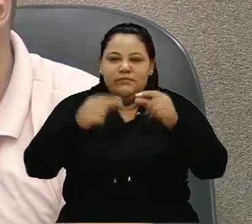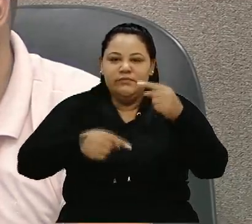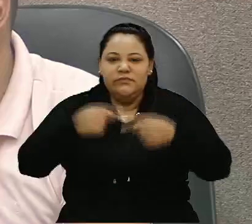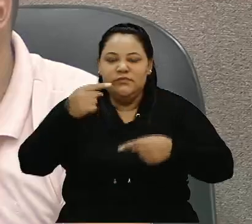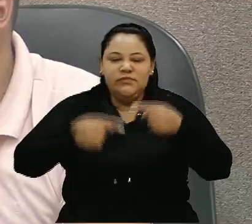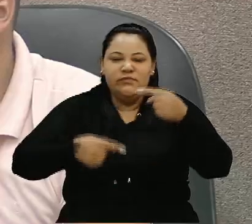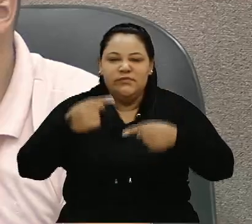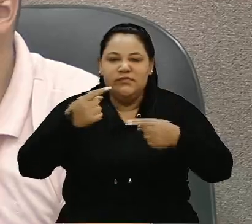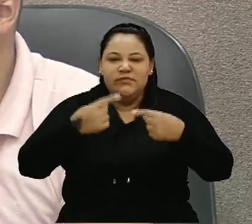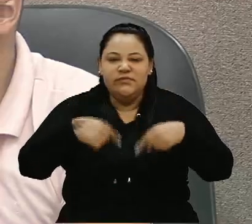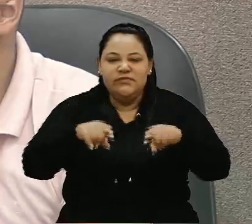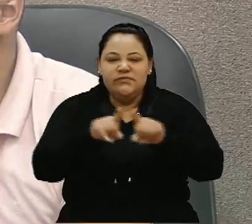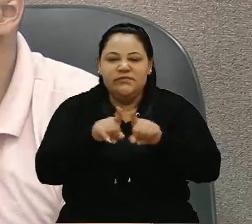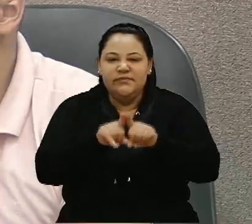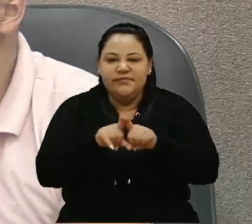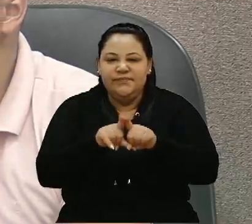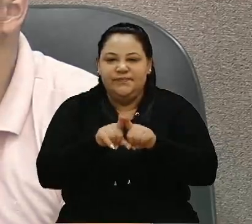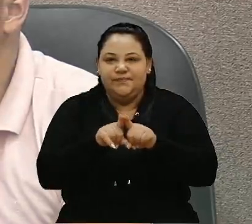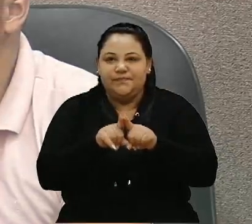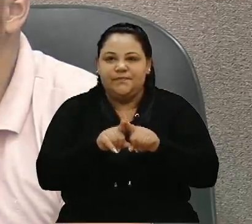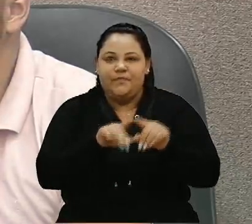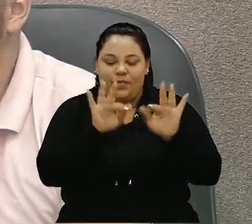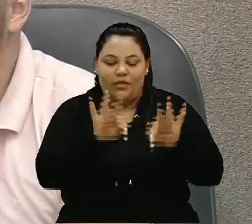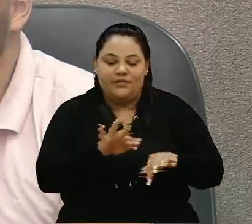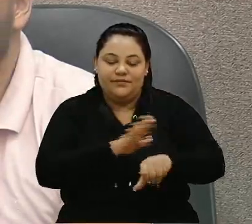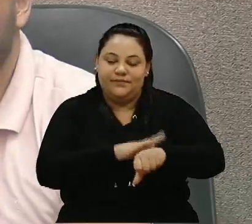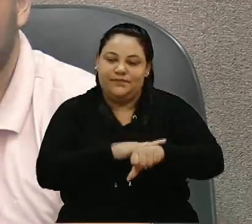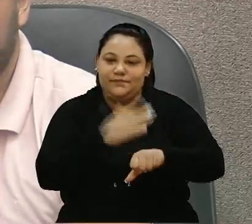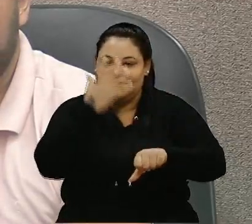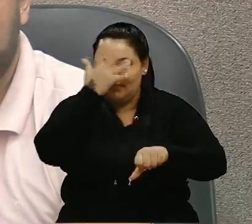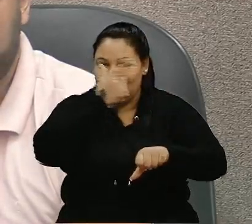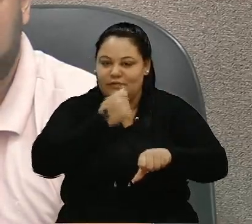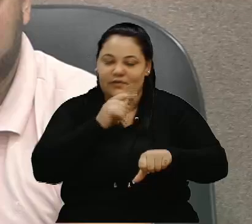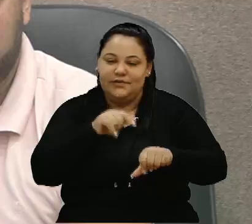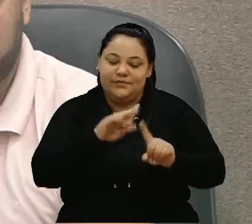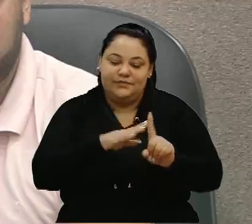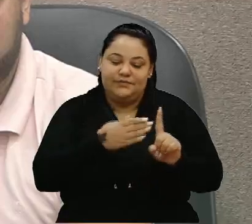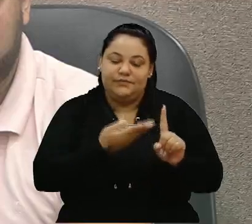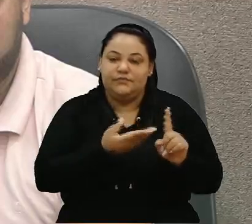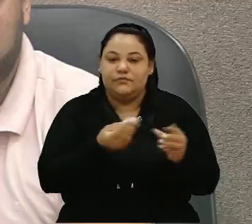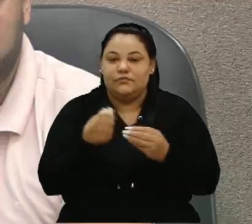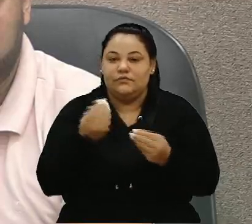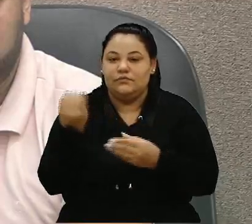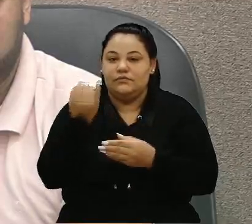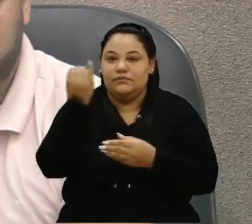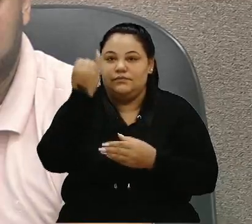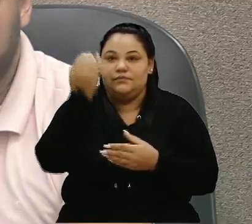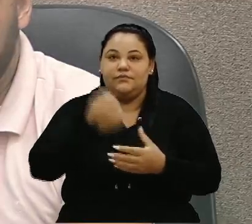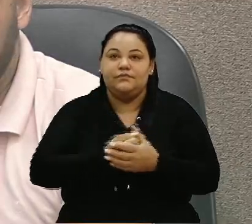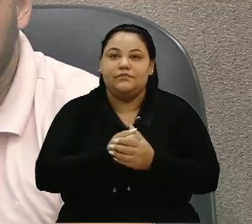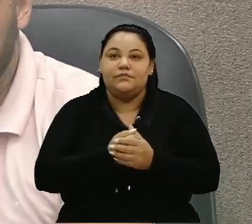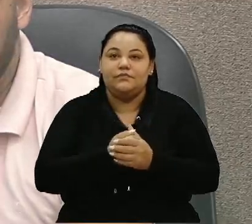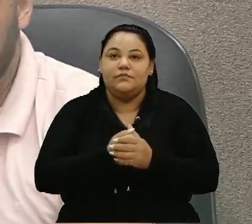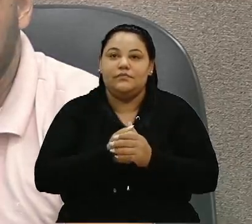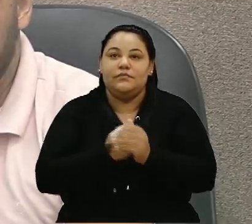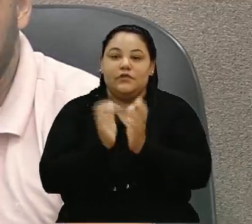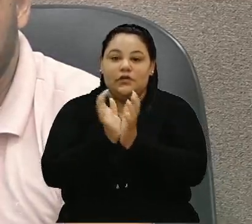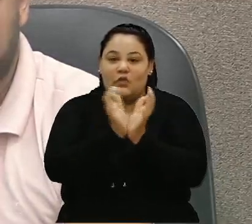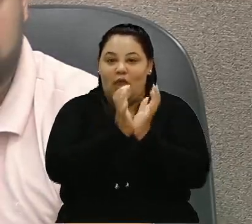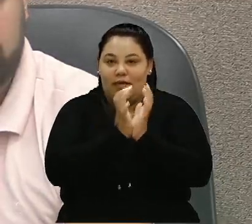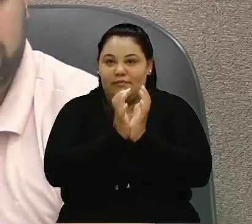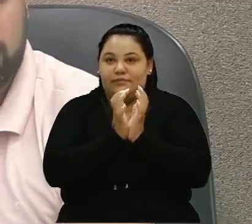e também finalizar esse momento tão bonito que é de uma homenagem tão importante. E os colegas